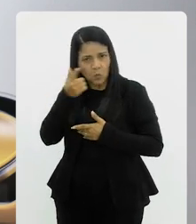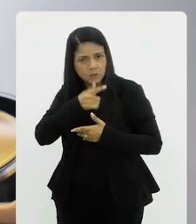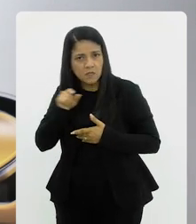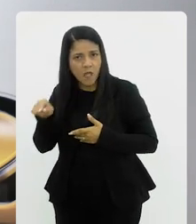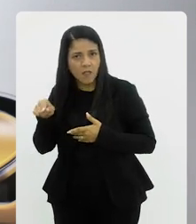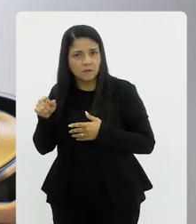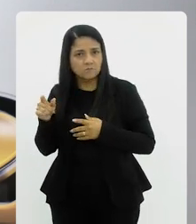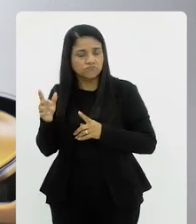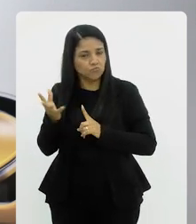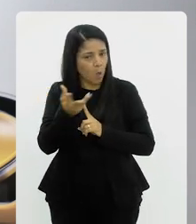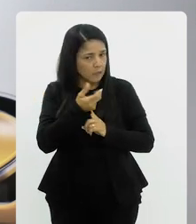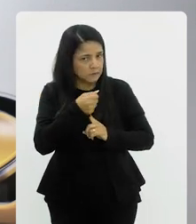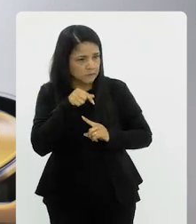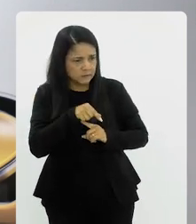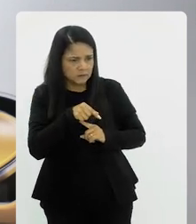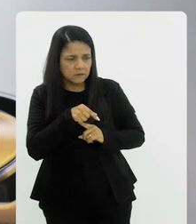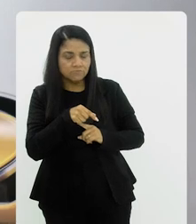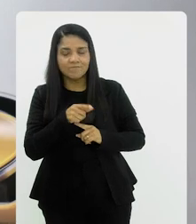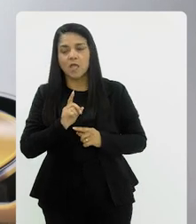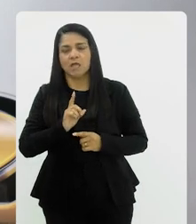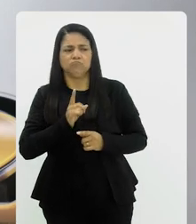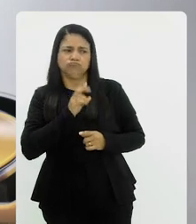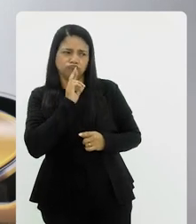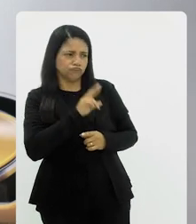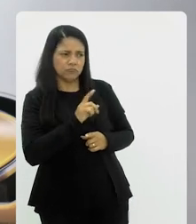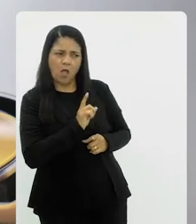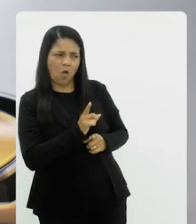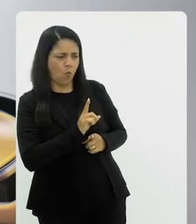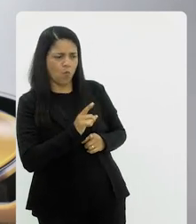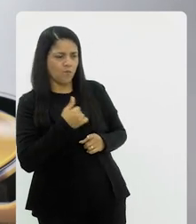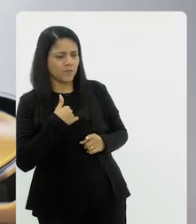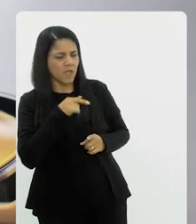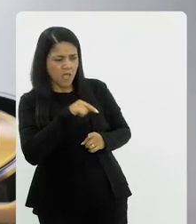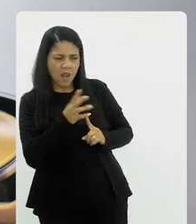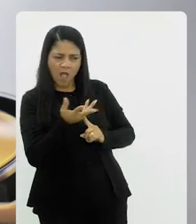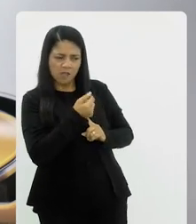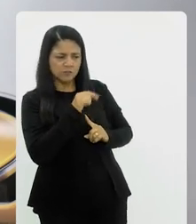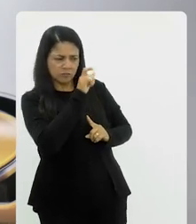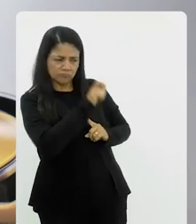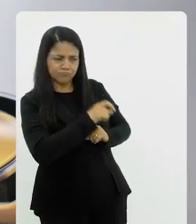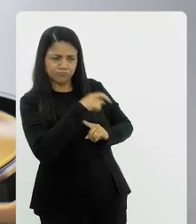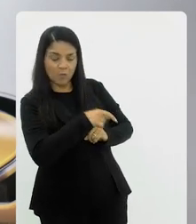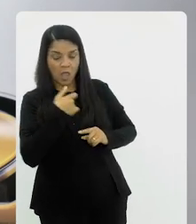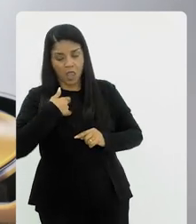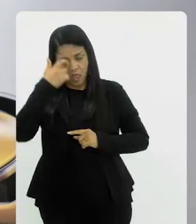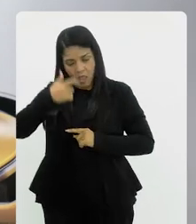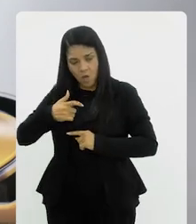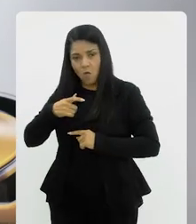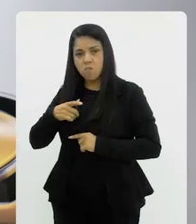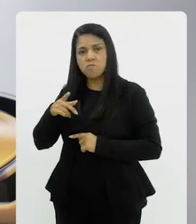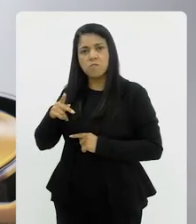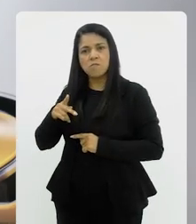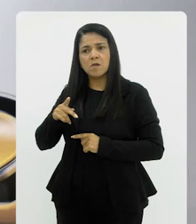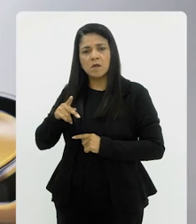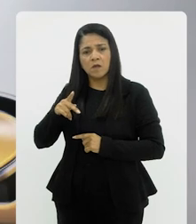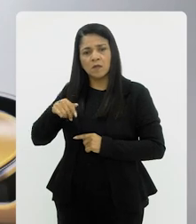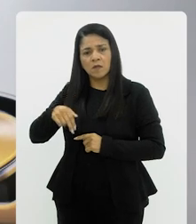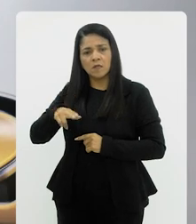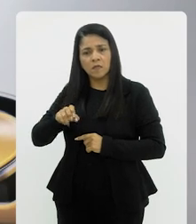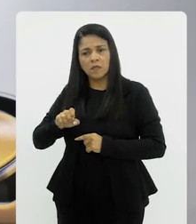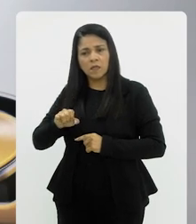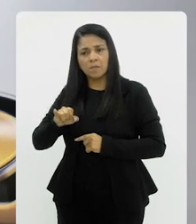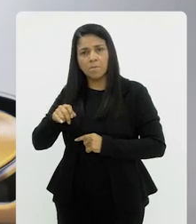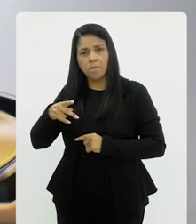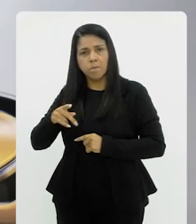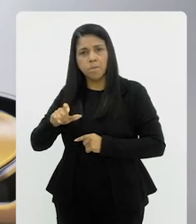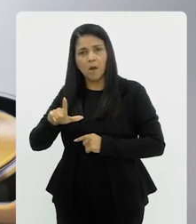igual do artista X? Aí eu falei, não, porque o artista X é o artista X. Eu sou o Mauro Quintais, eu faço o meu